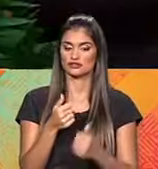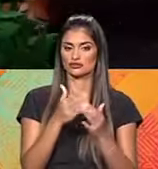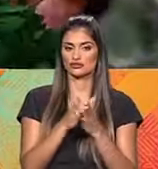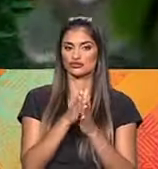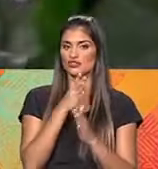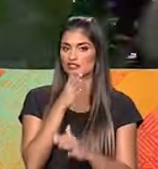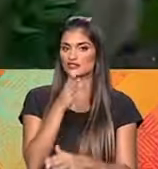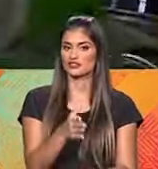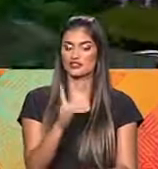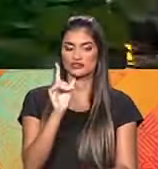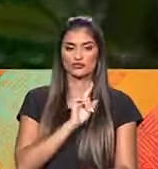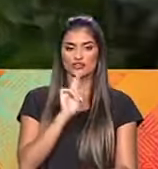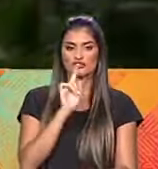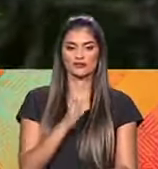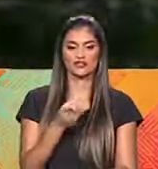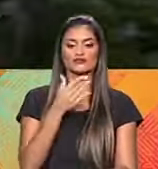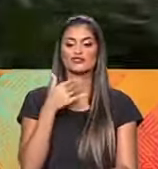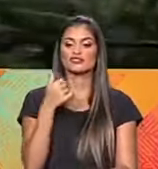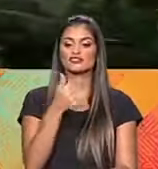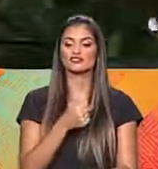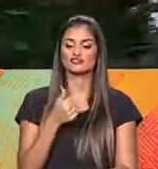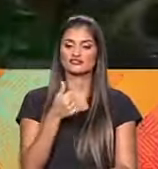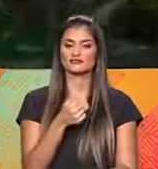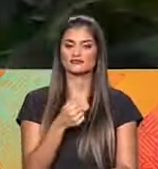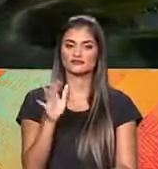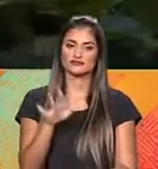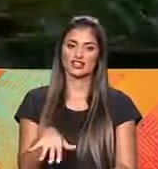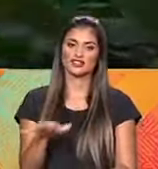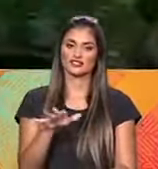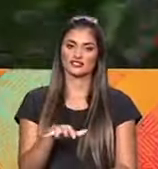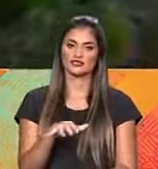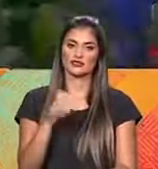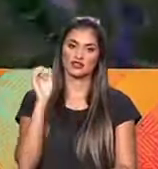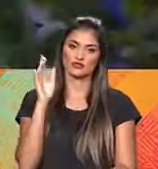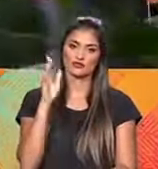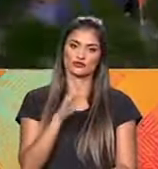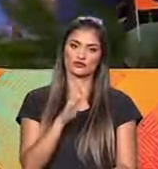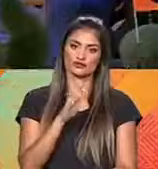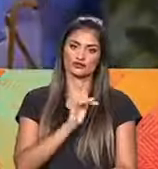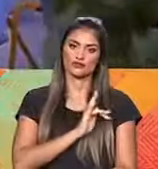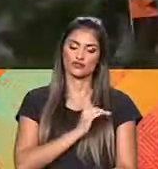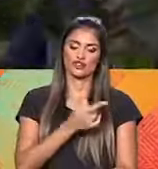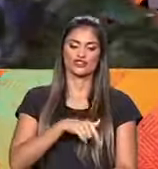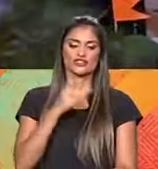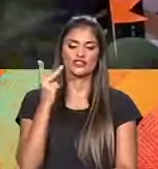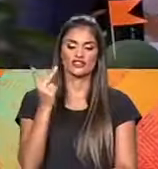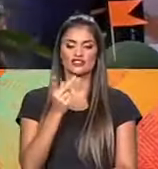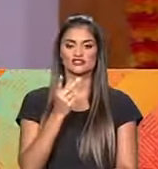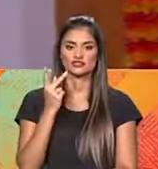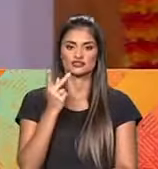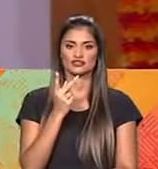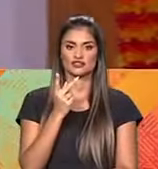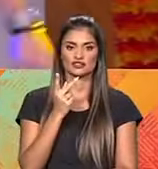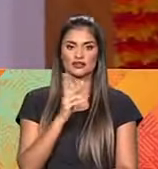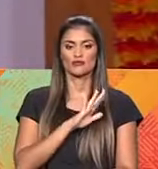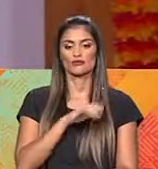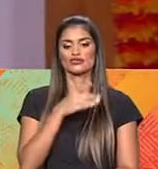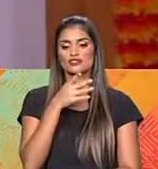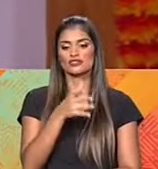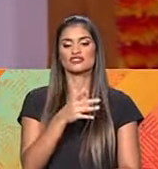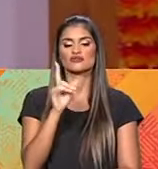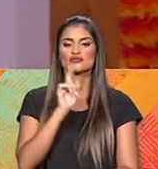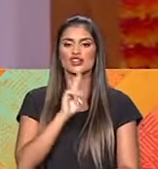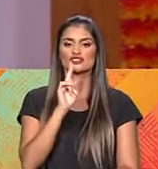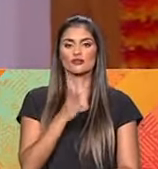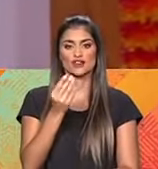todos dizem, as mulheres estão mais bonitas. Elas são a luz e o amor das nossas vidas. E o mundo diz que